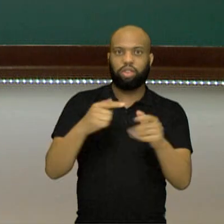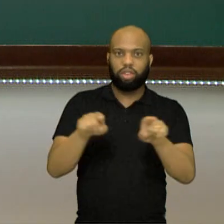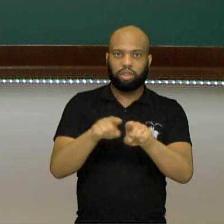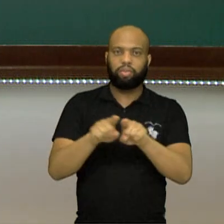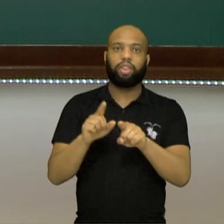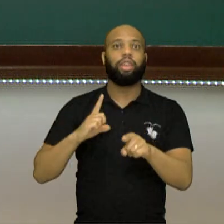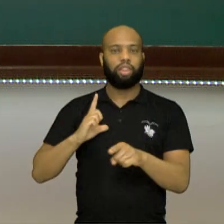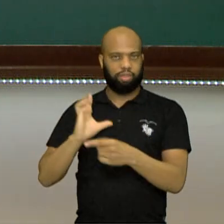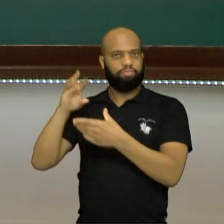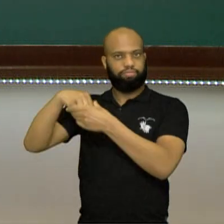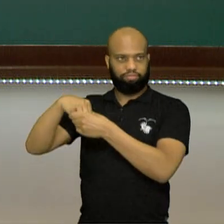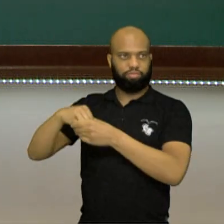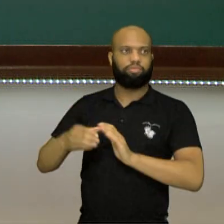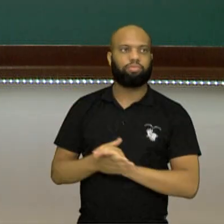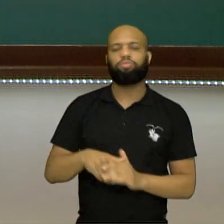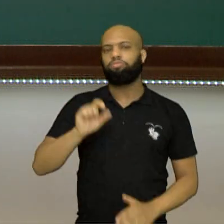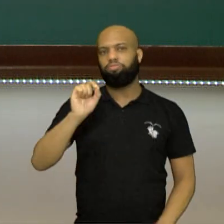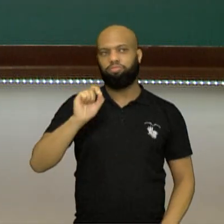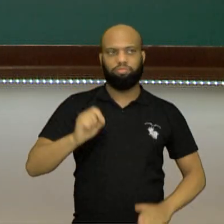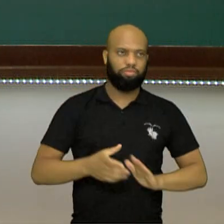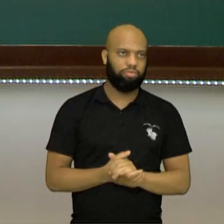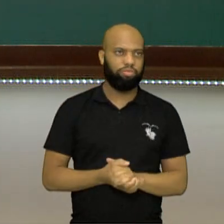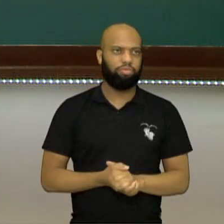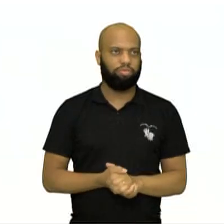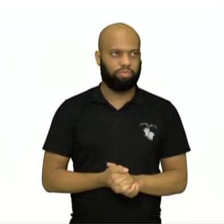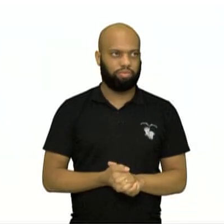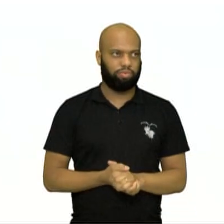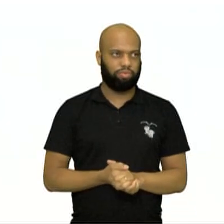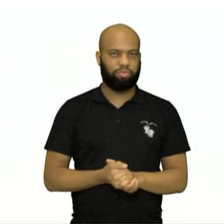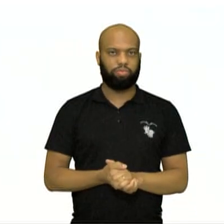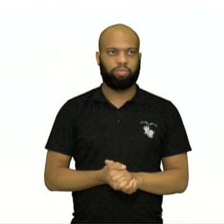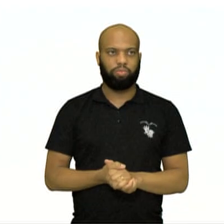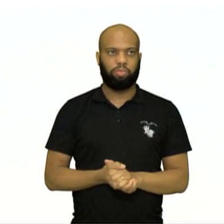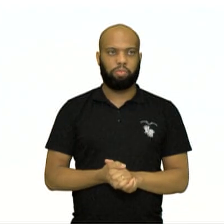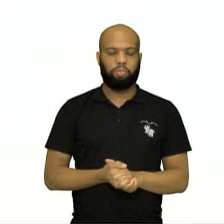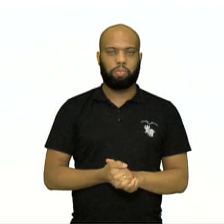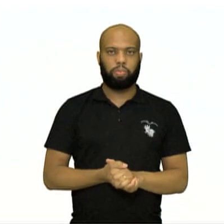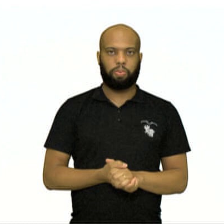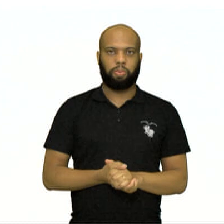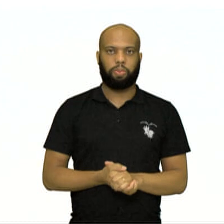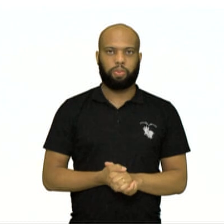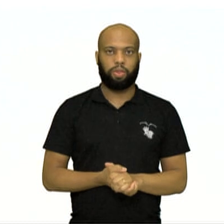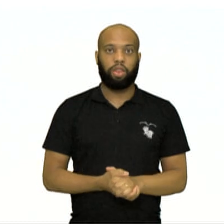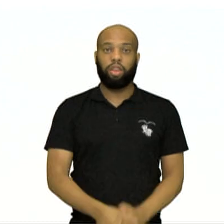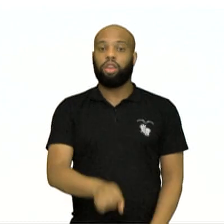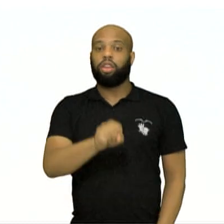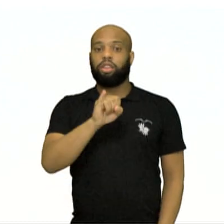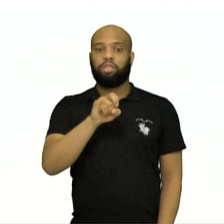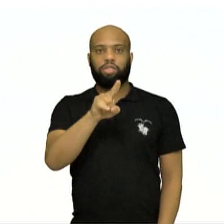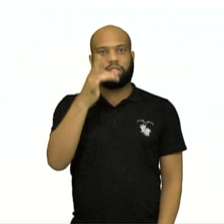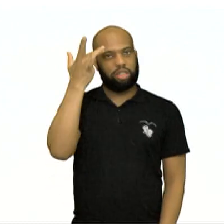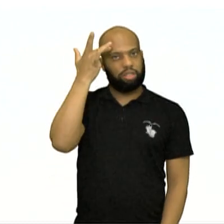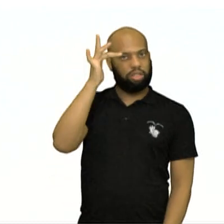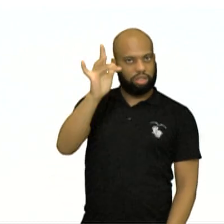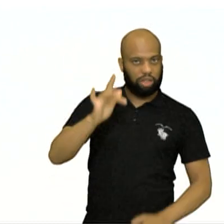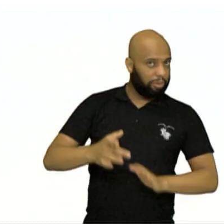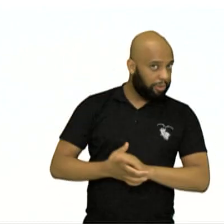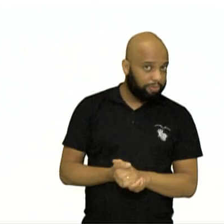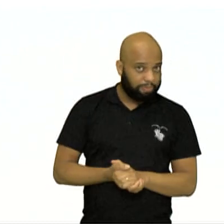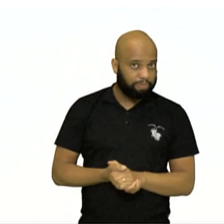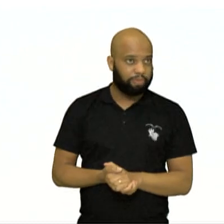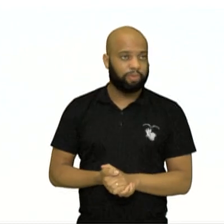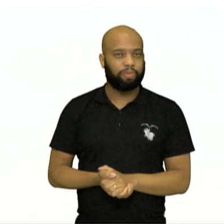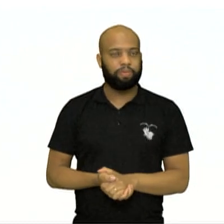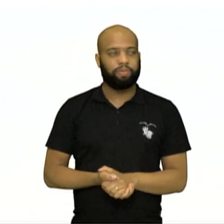do filme também, que diz assim: If you don't know, se você não sabe, where you